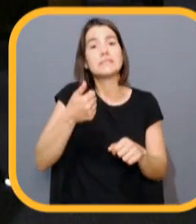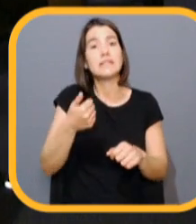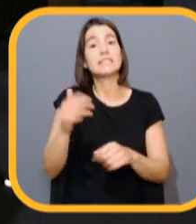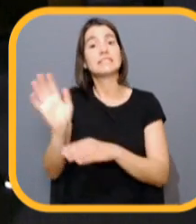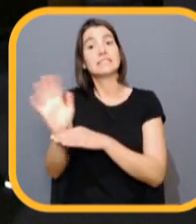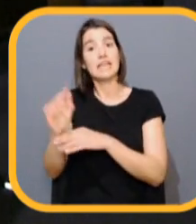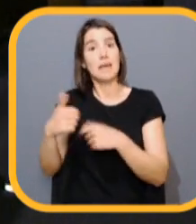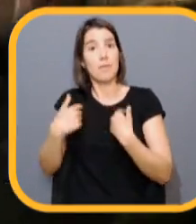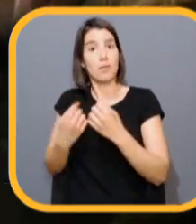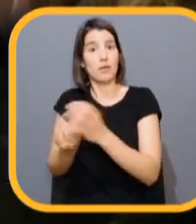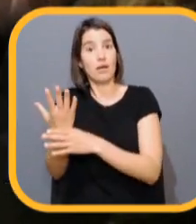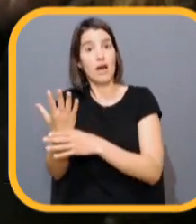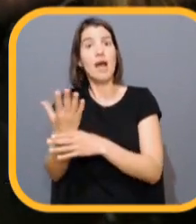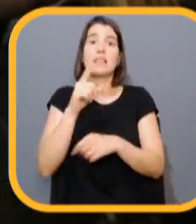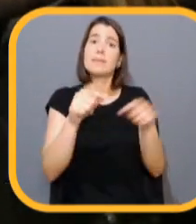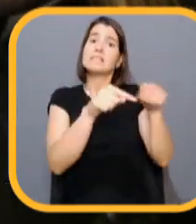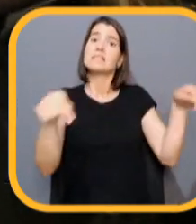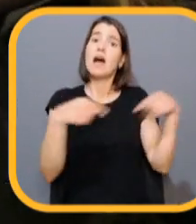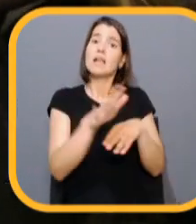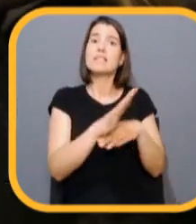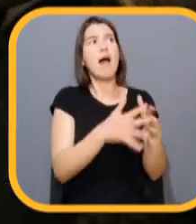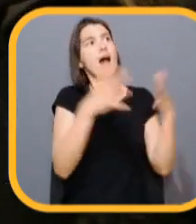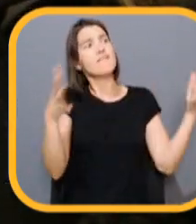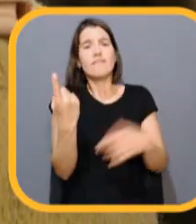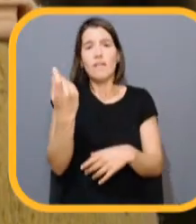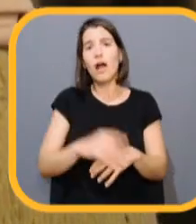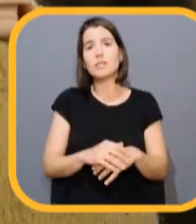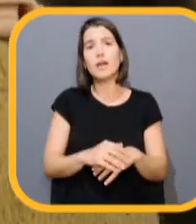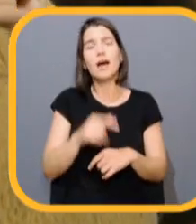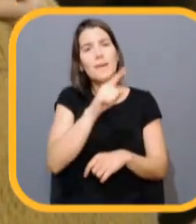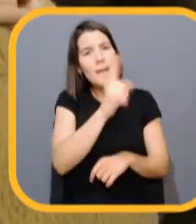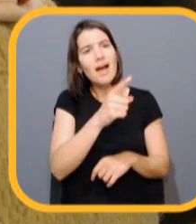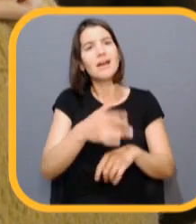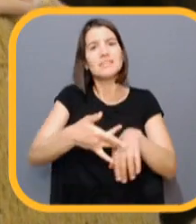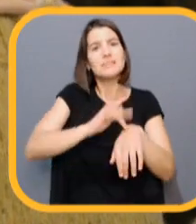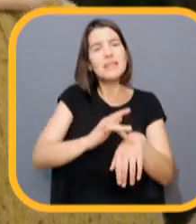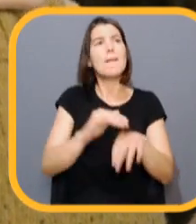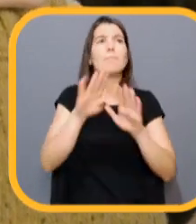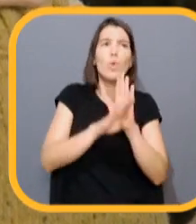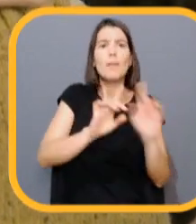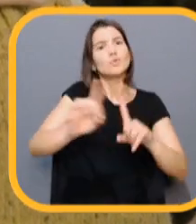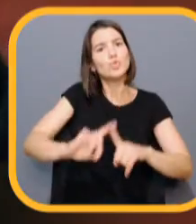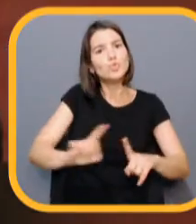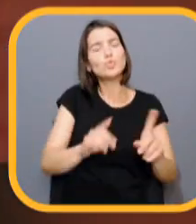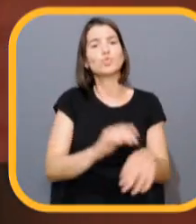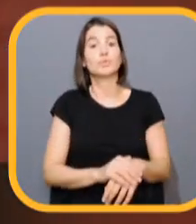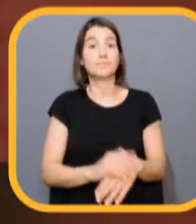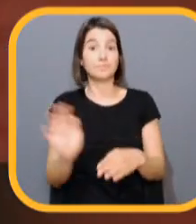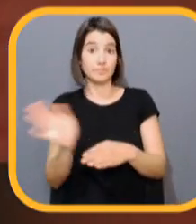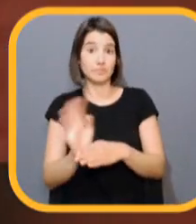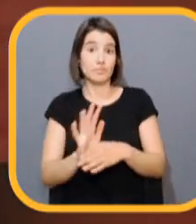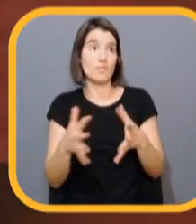trazer cada vez mais o cinema de autor para as salas de cinema comercial. Também tenho essa sensibilidade de programar cinema diverso. O